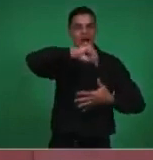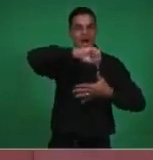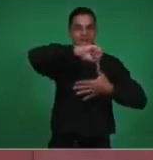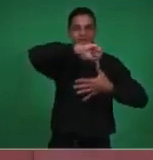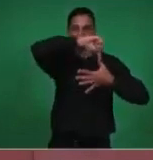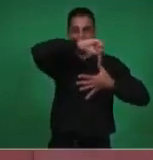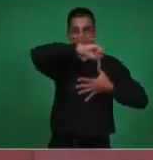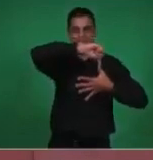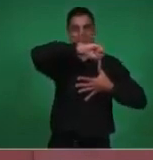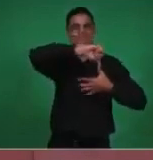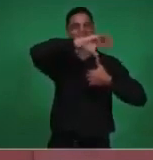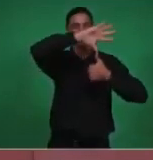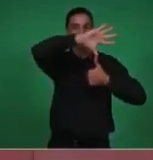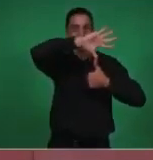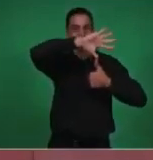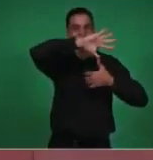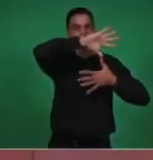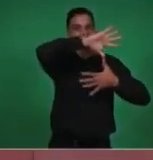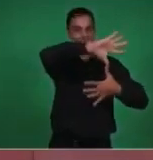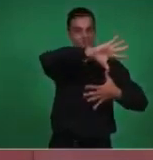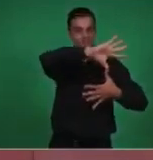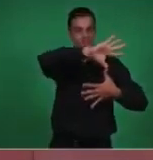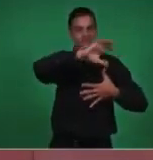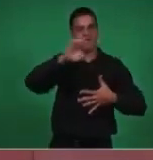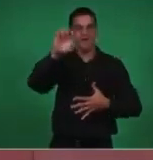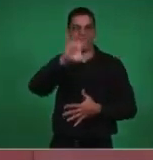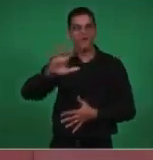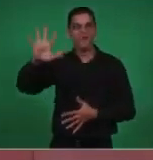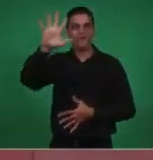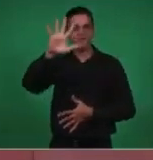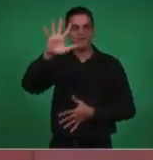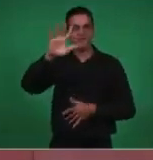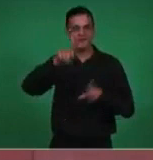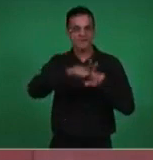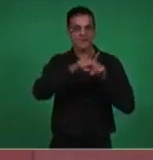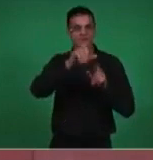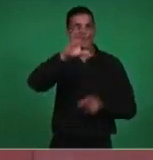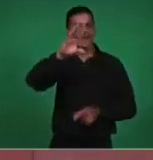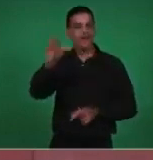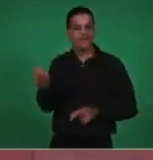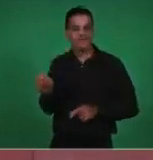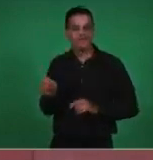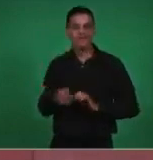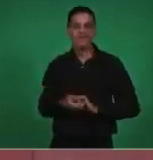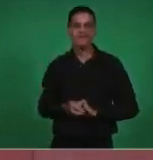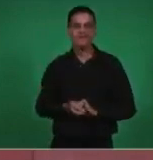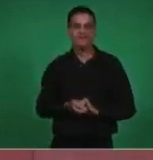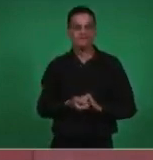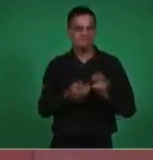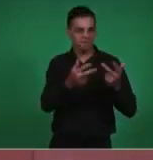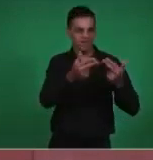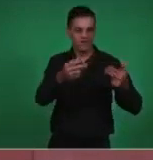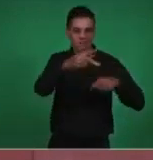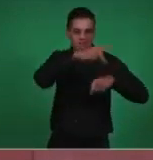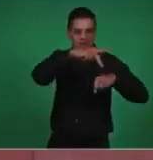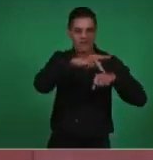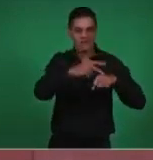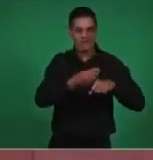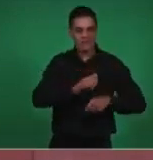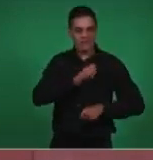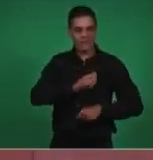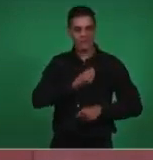Norte, Europa, alguns países da África estão participando desse seminário